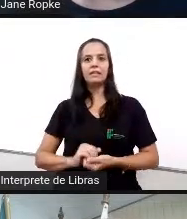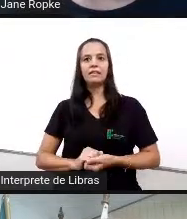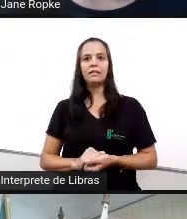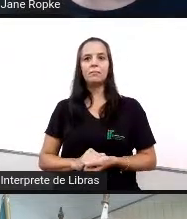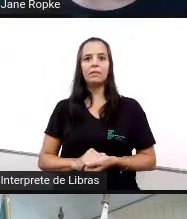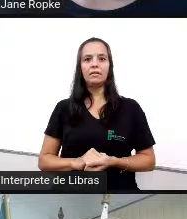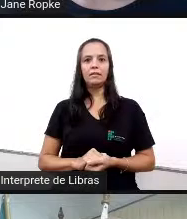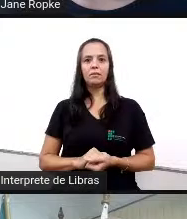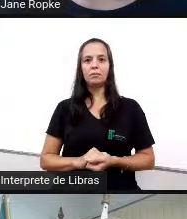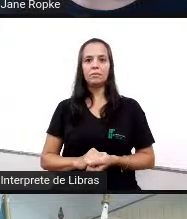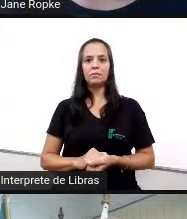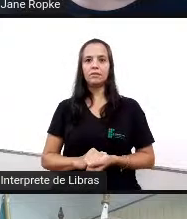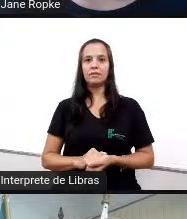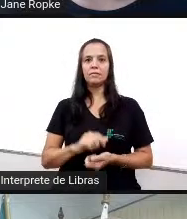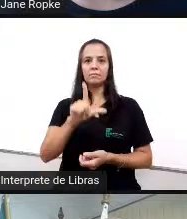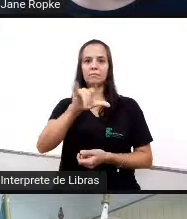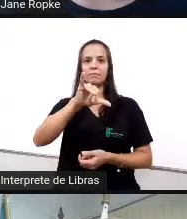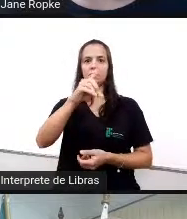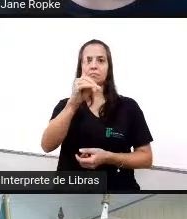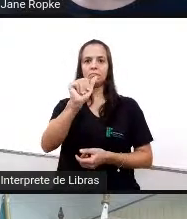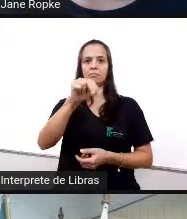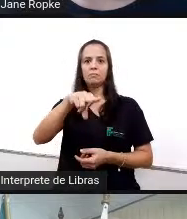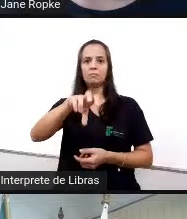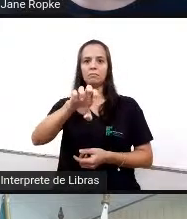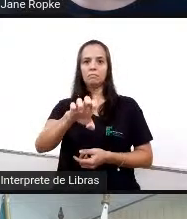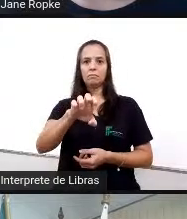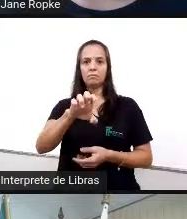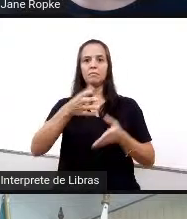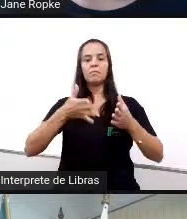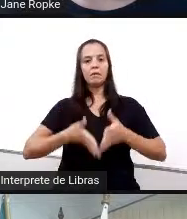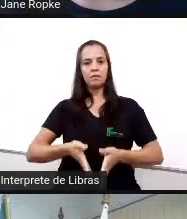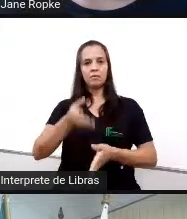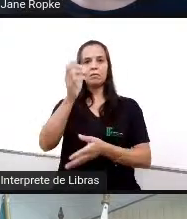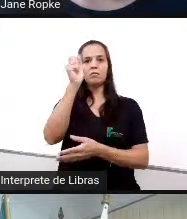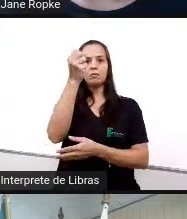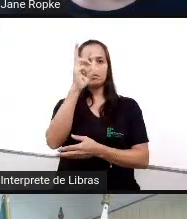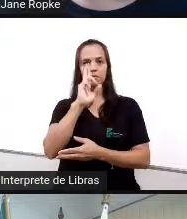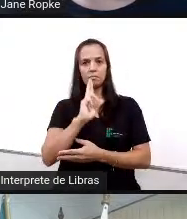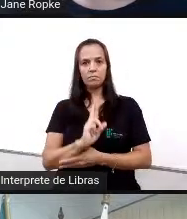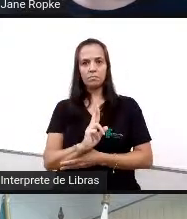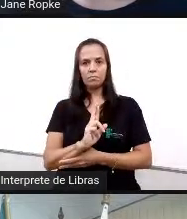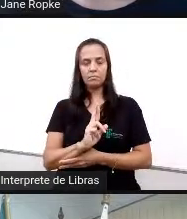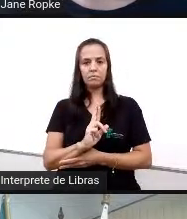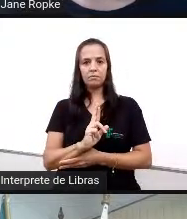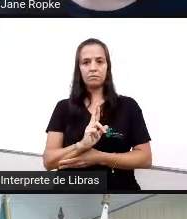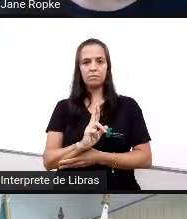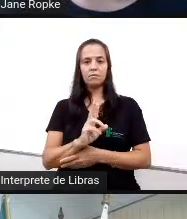Lidiane Neves dos Santos, natural da cidade de Santa Rosa, estado do Rio Grande do